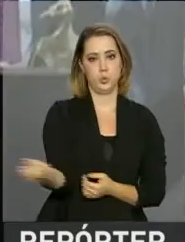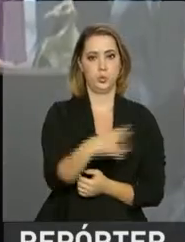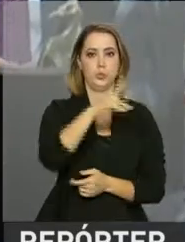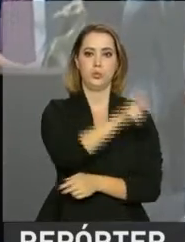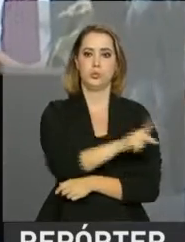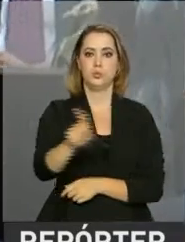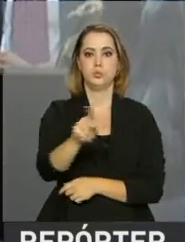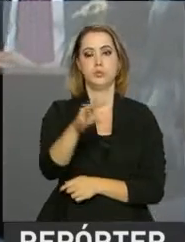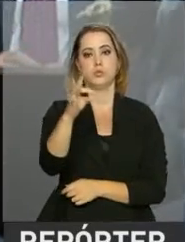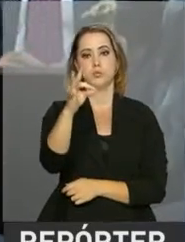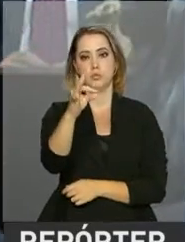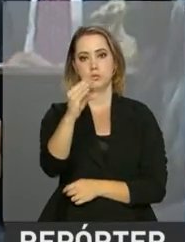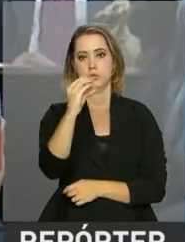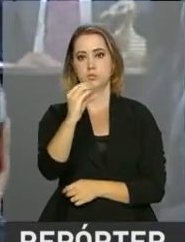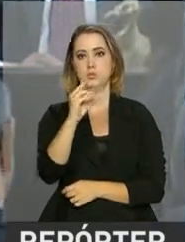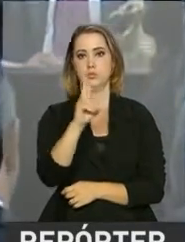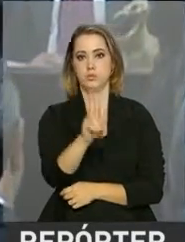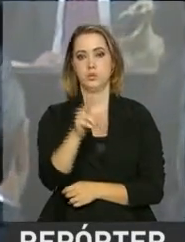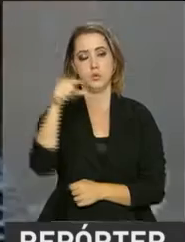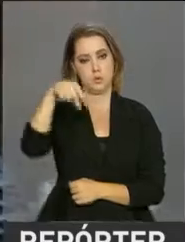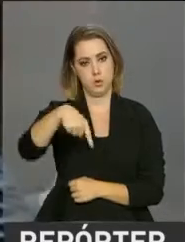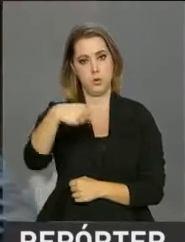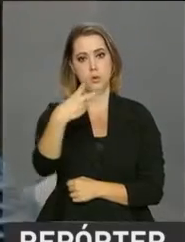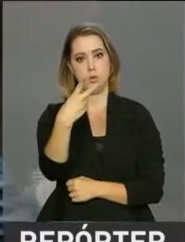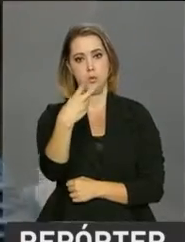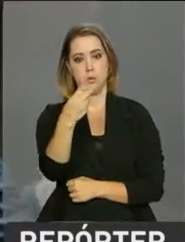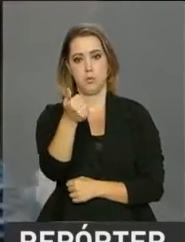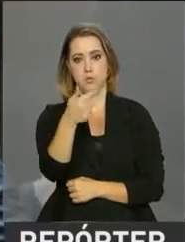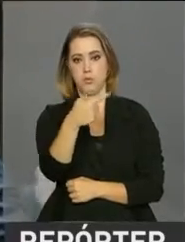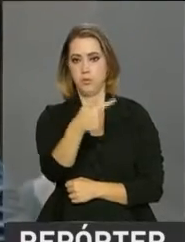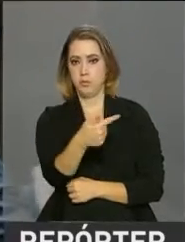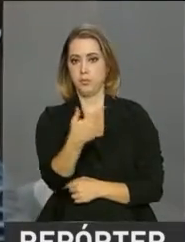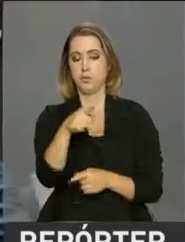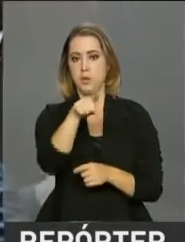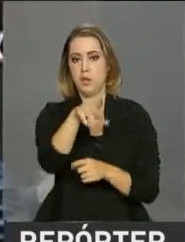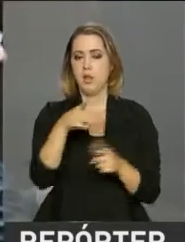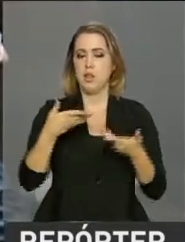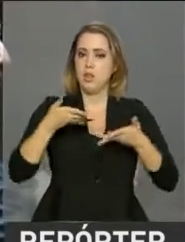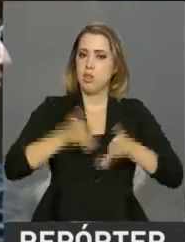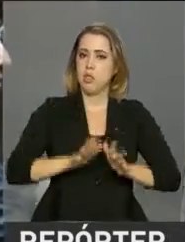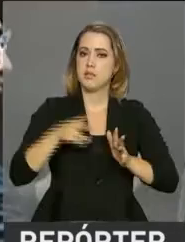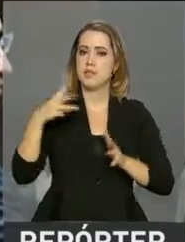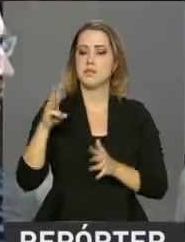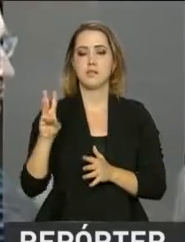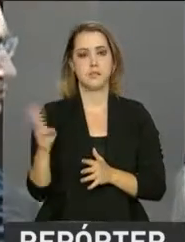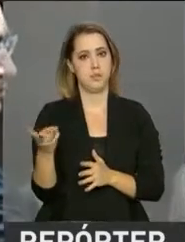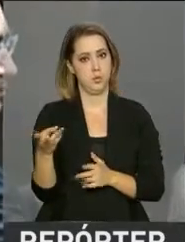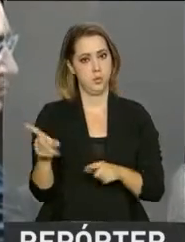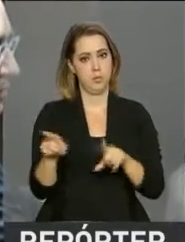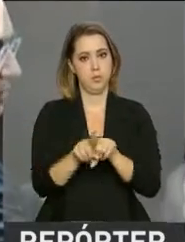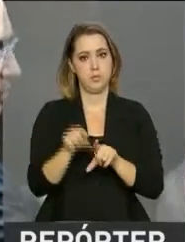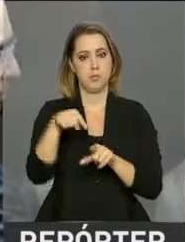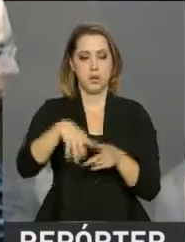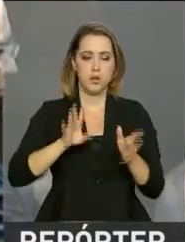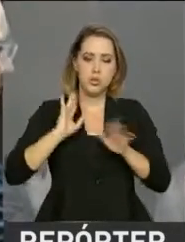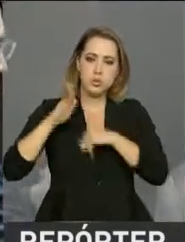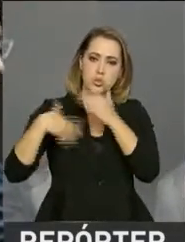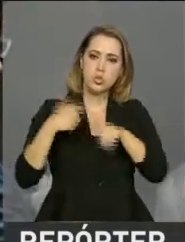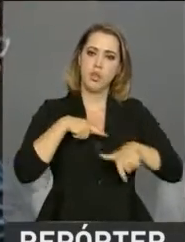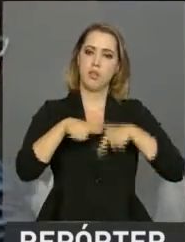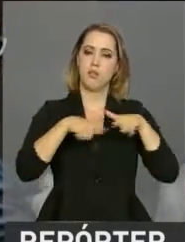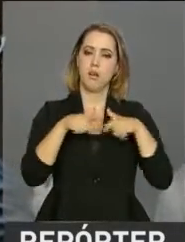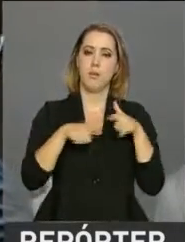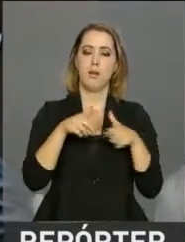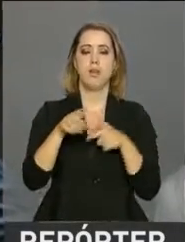o exercício de 2017. Ele é maranhense, advogado e servidor de carreira do Senado Federal.